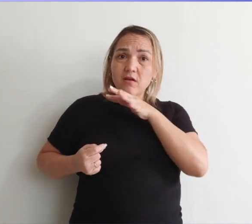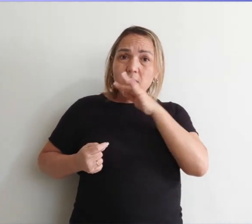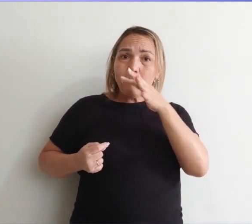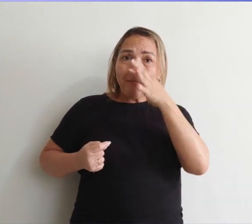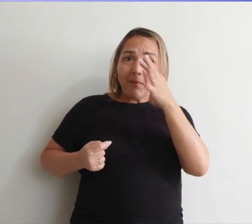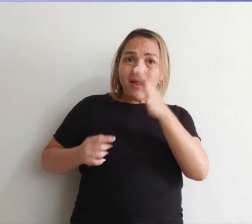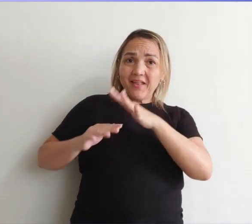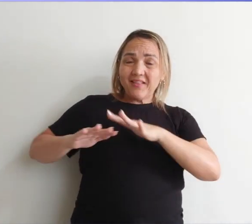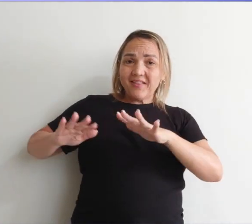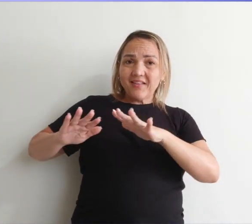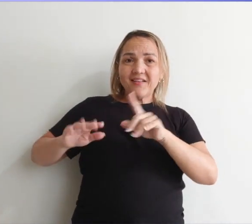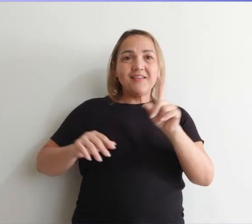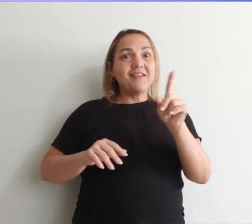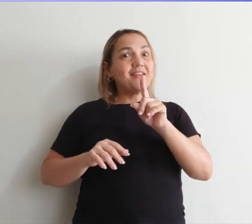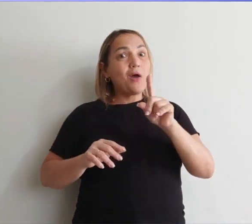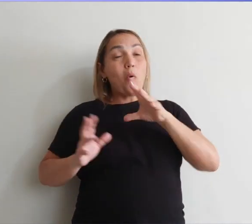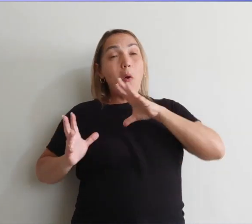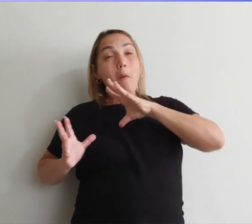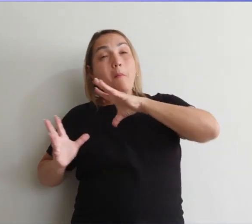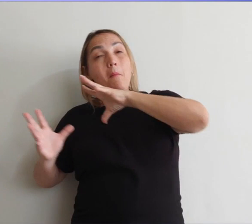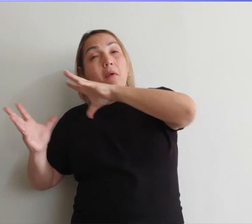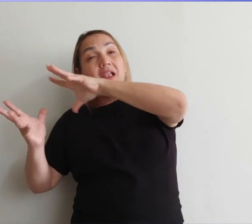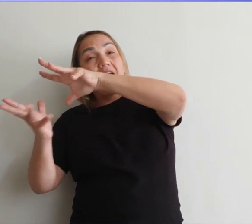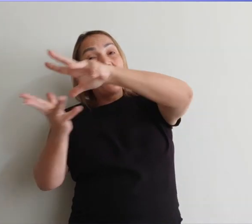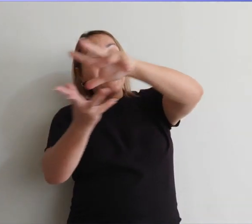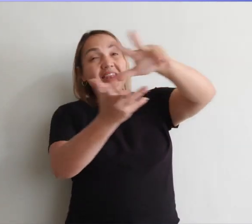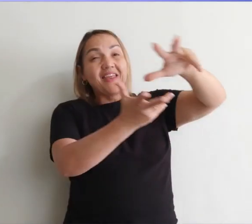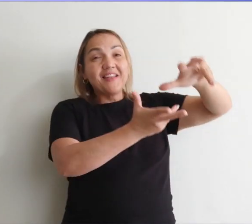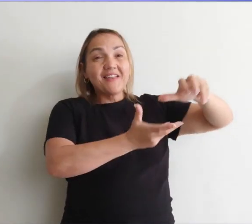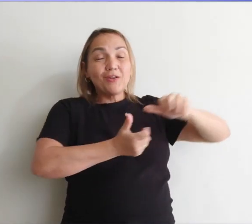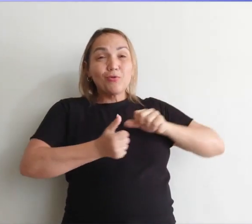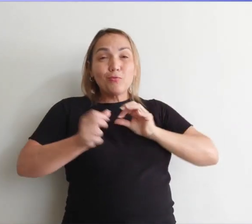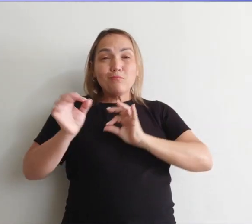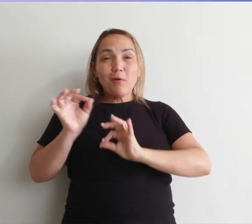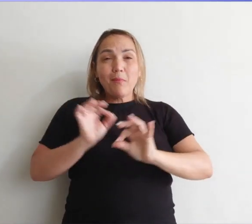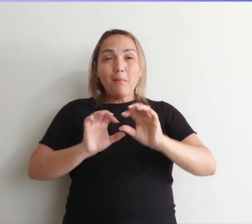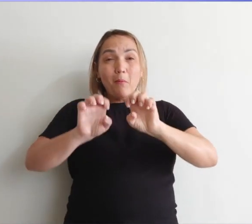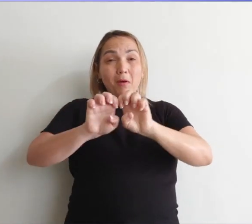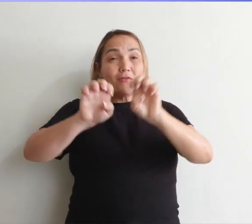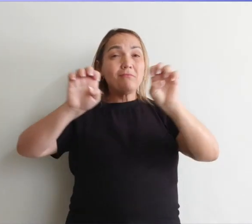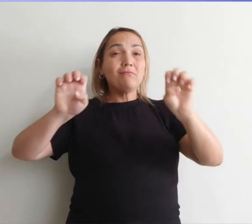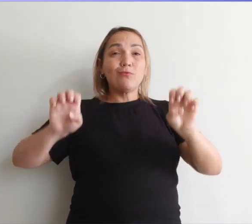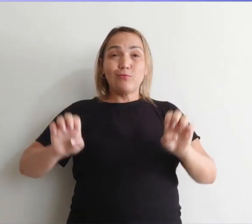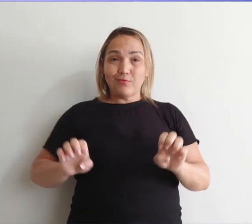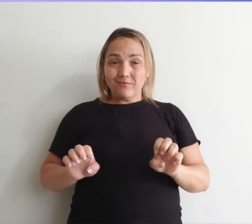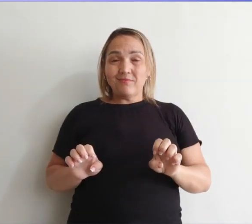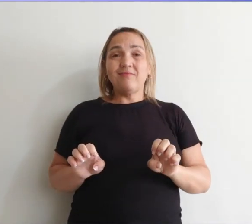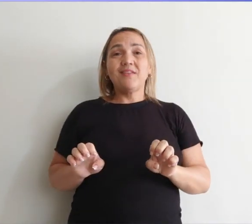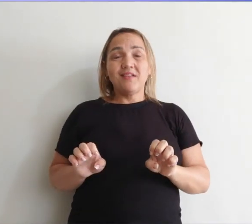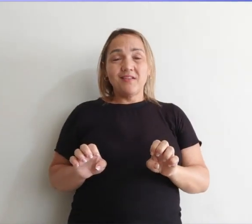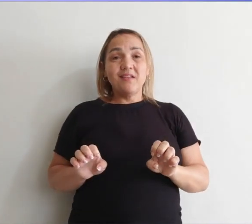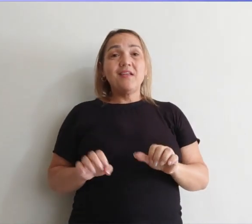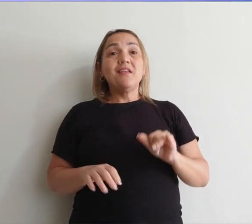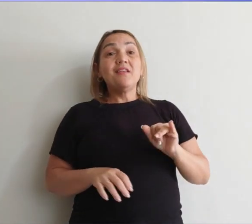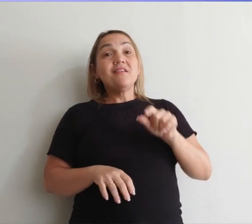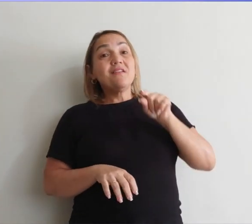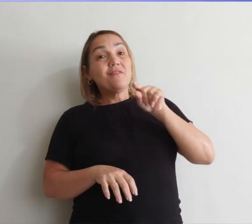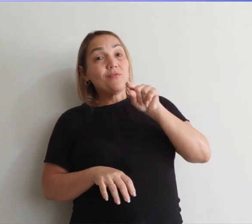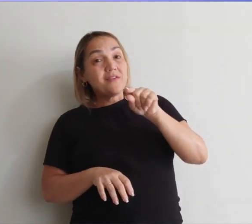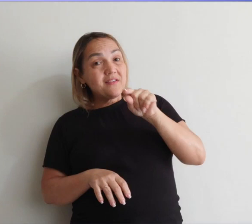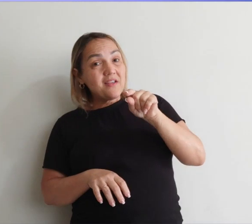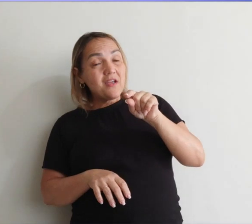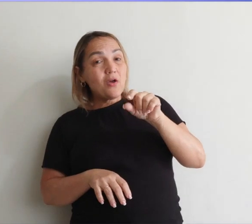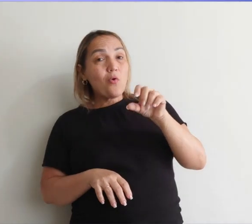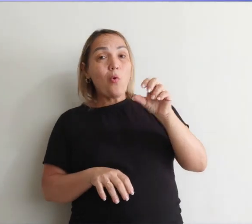plantas. O planeta é um organismo. E se você, como